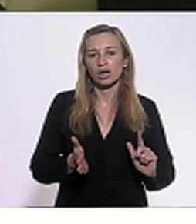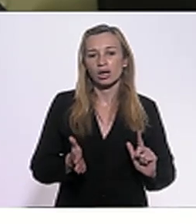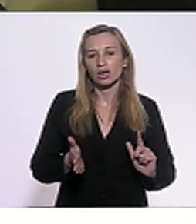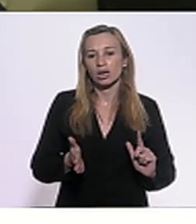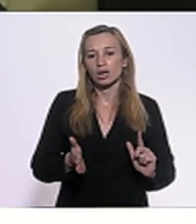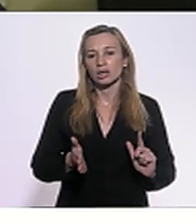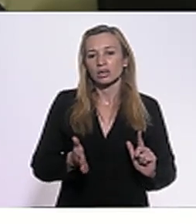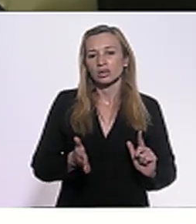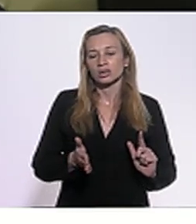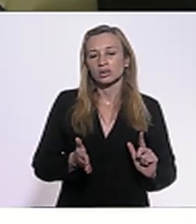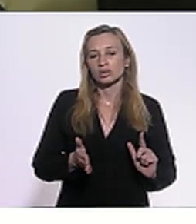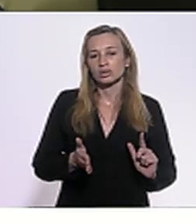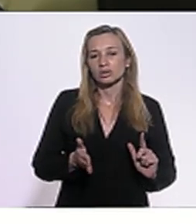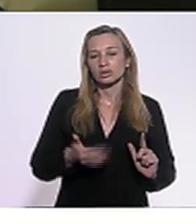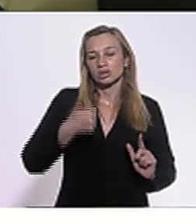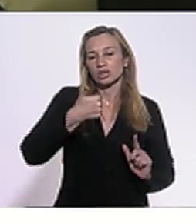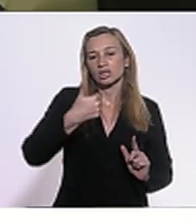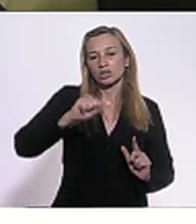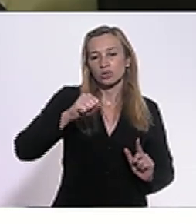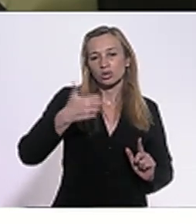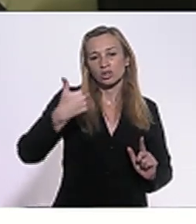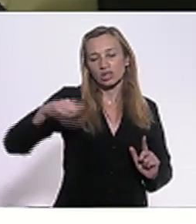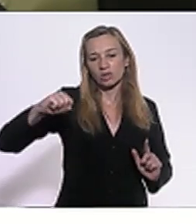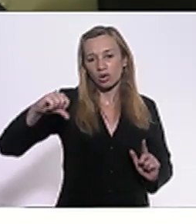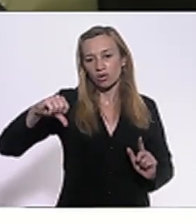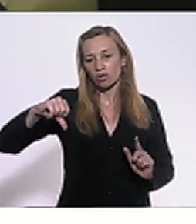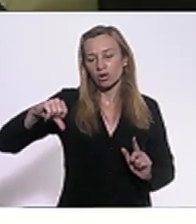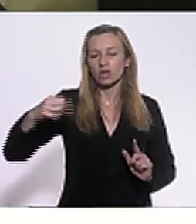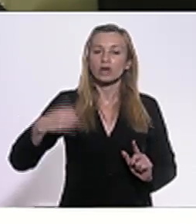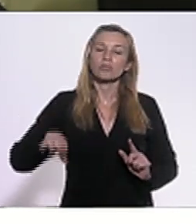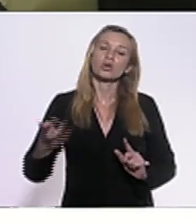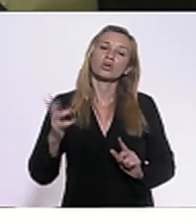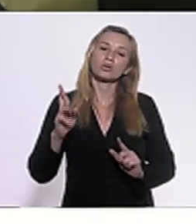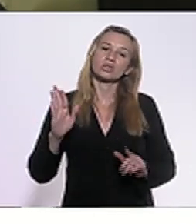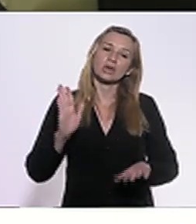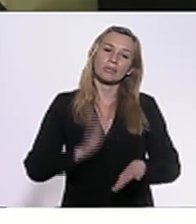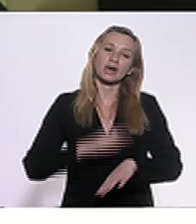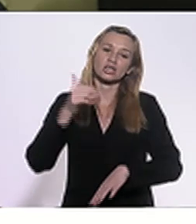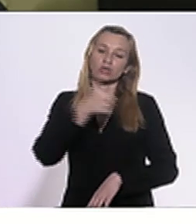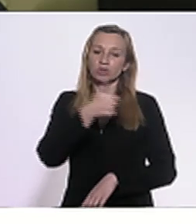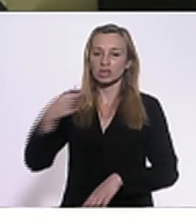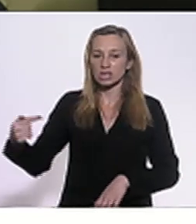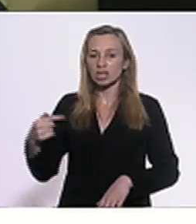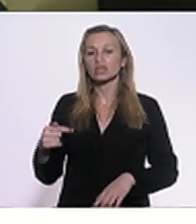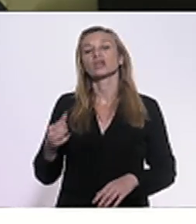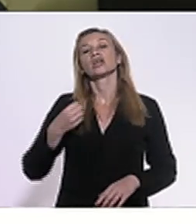considerando aqueles 18, 19 bilhões a mais de 2017, e se está,